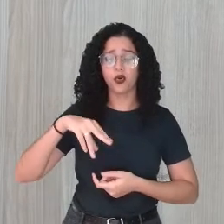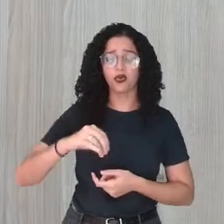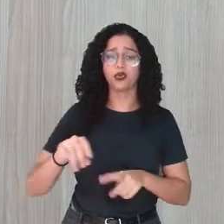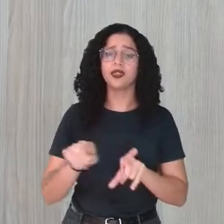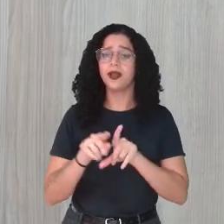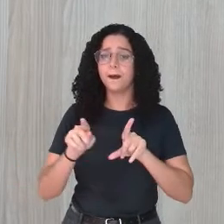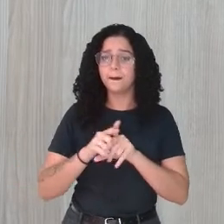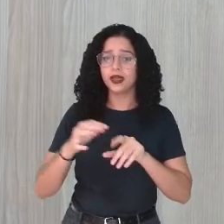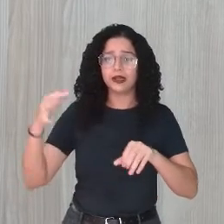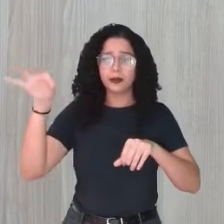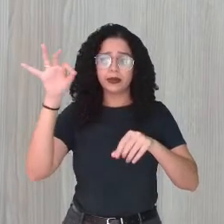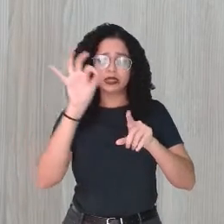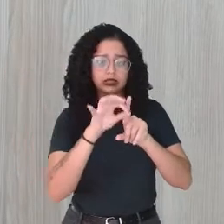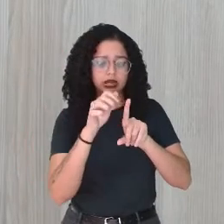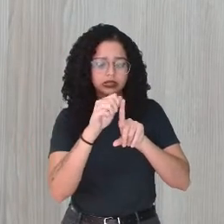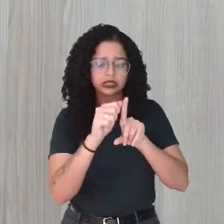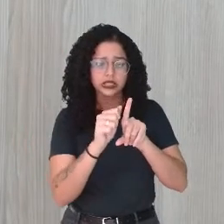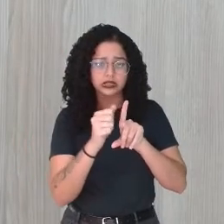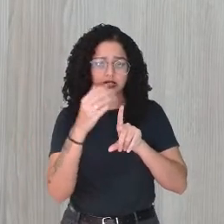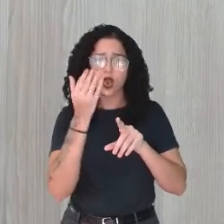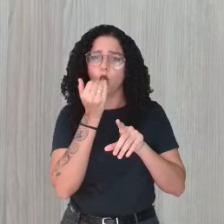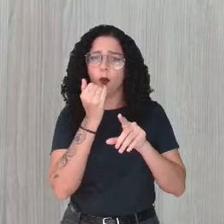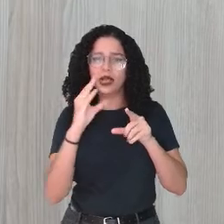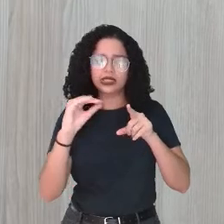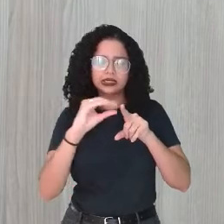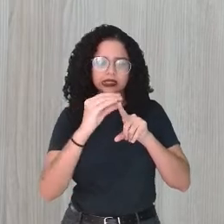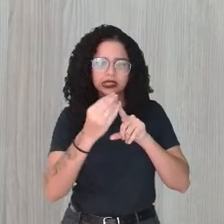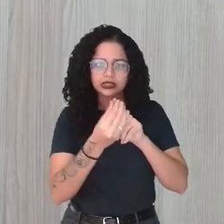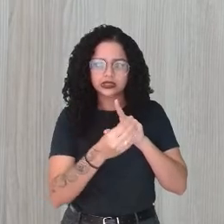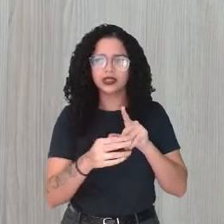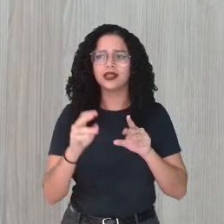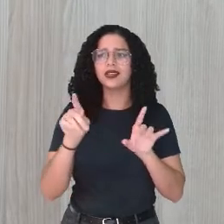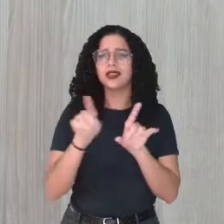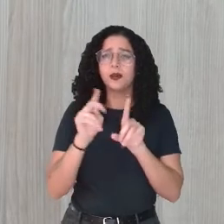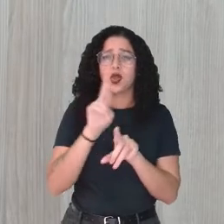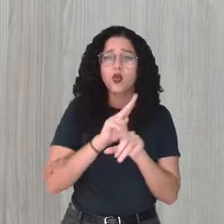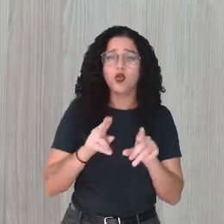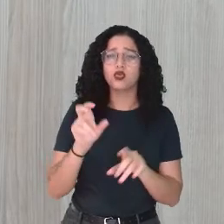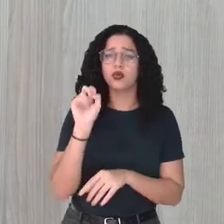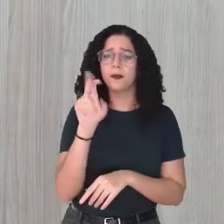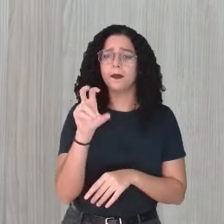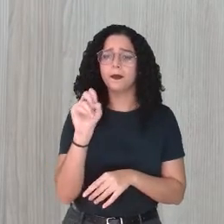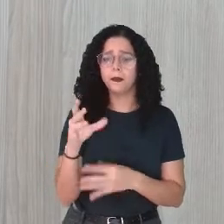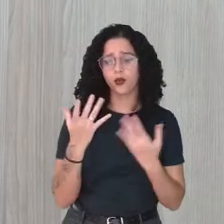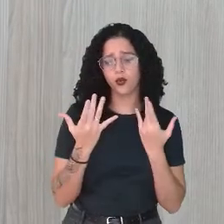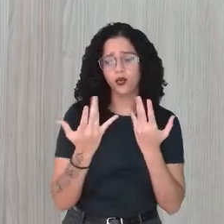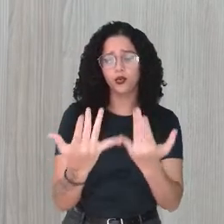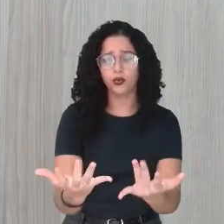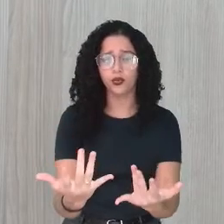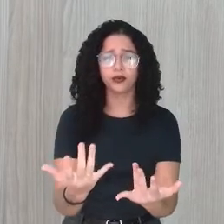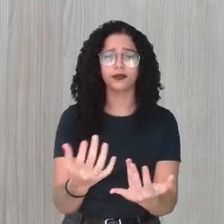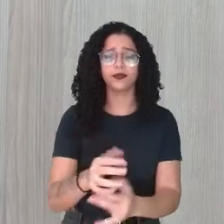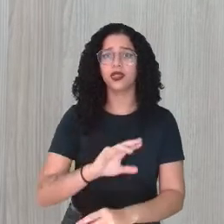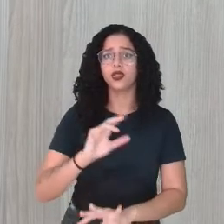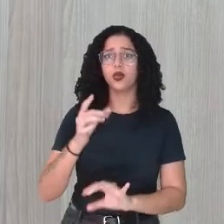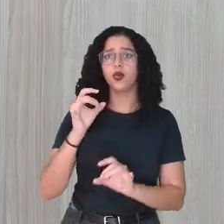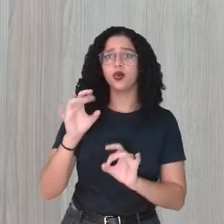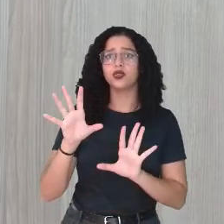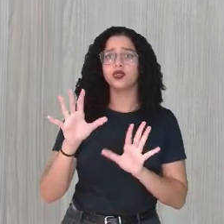muito mais fácil, né? Então, aí, consequentemente, o uso de agrotóxico. Aí, o agrotóxico não só